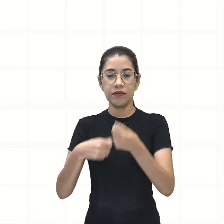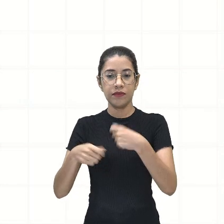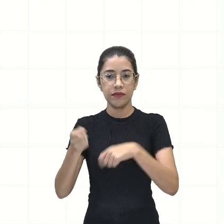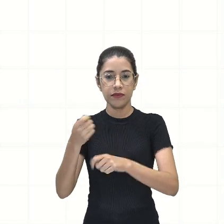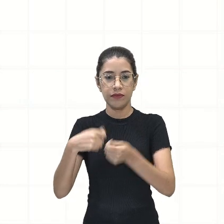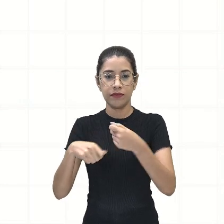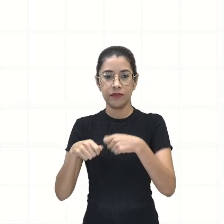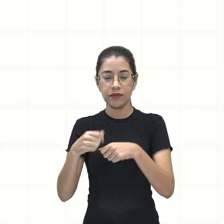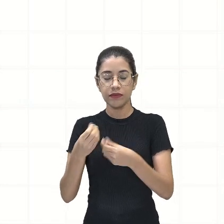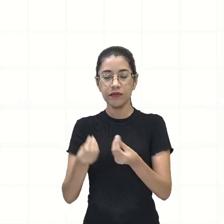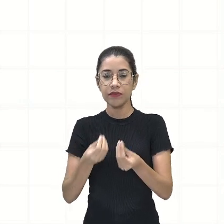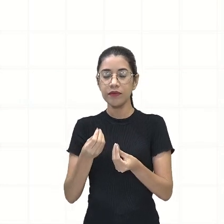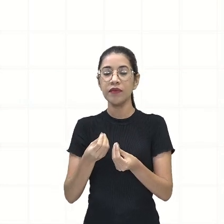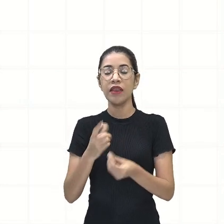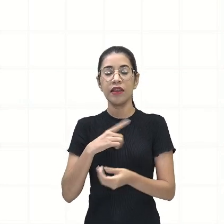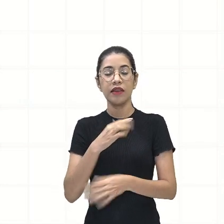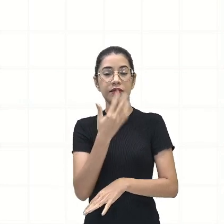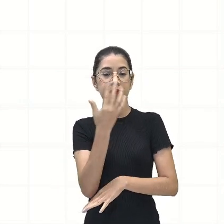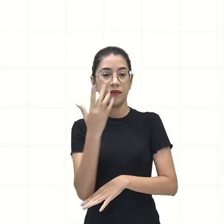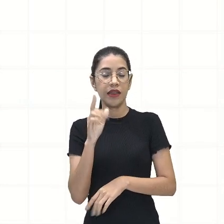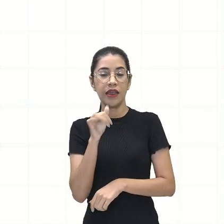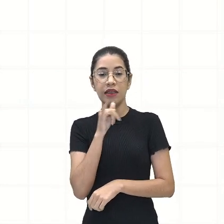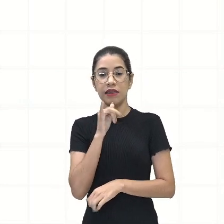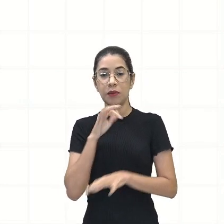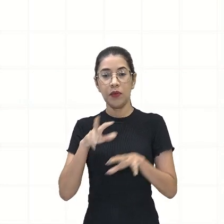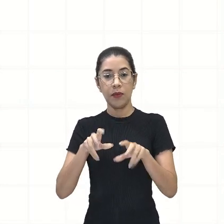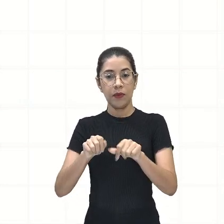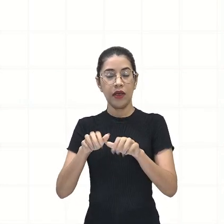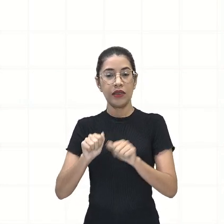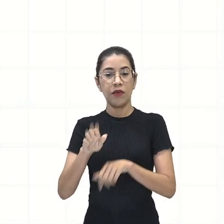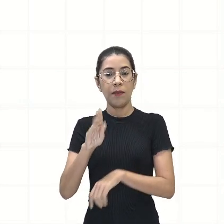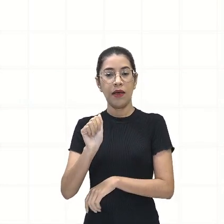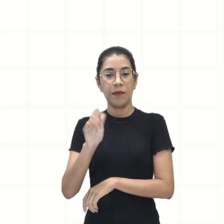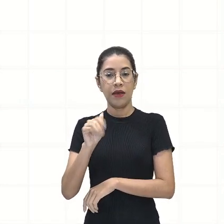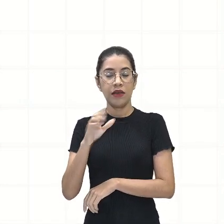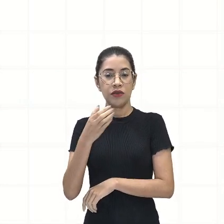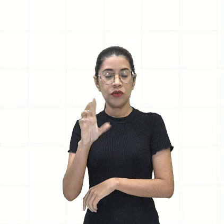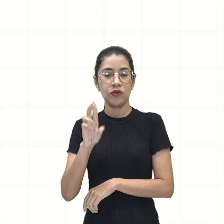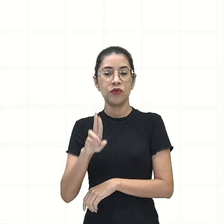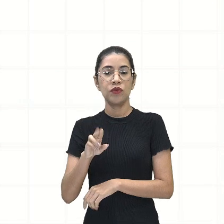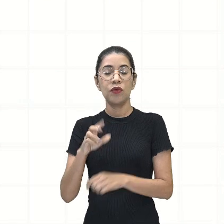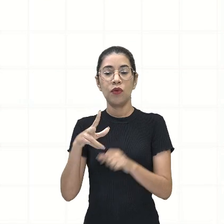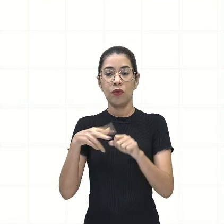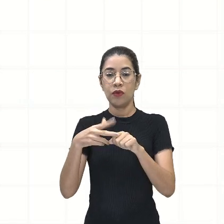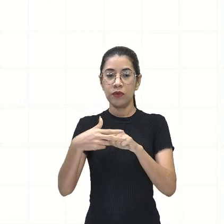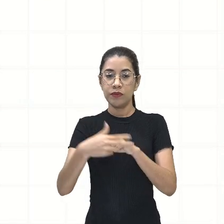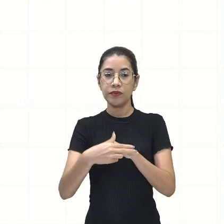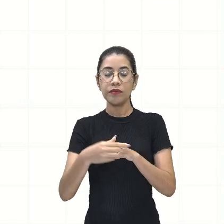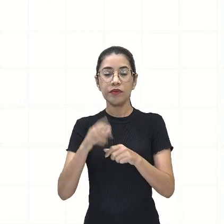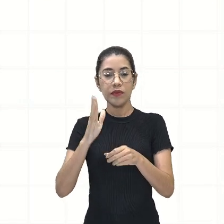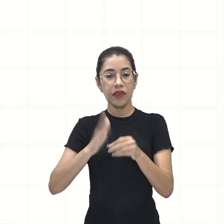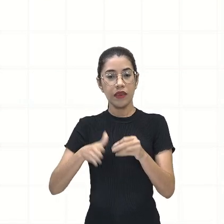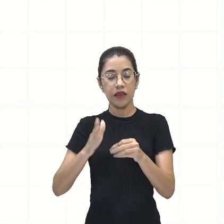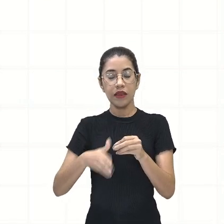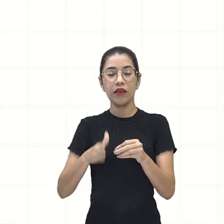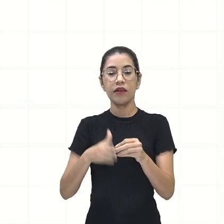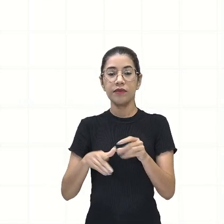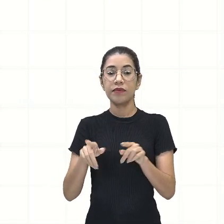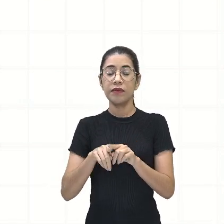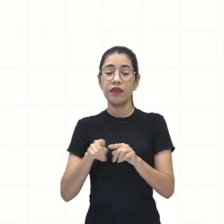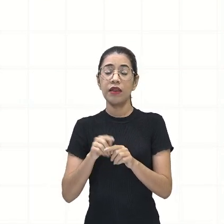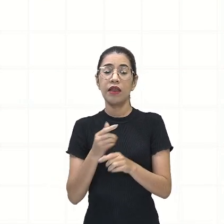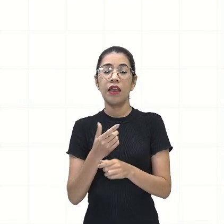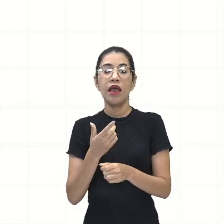nós temos alguns vegetais, como o açaí, o babaçu, o cupuaçu, a castanha, né? Além